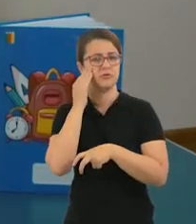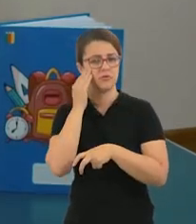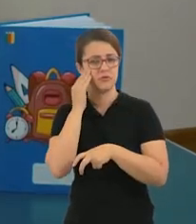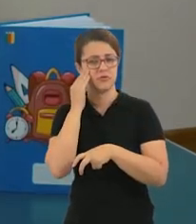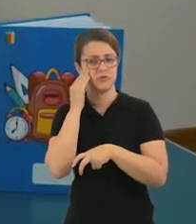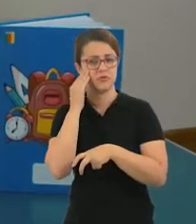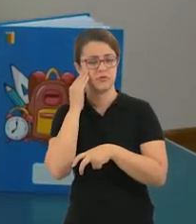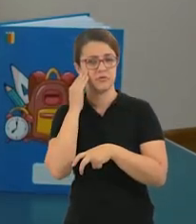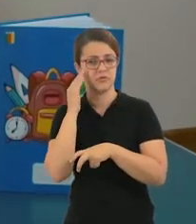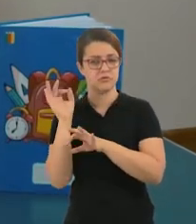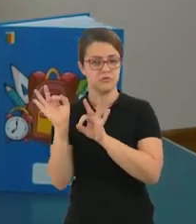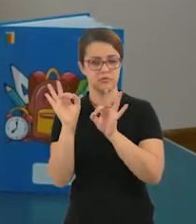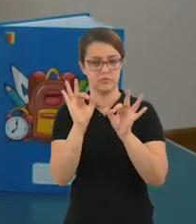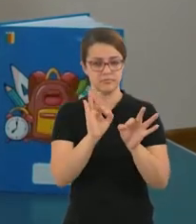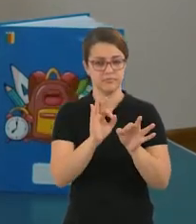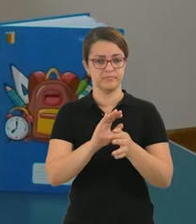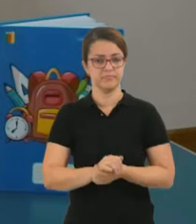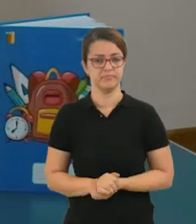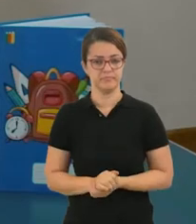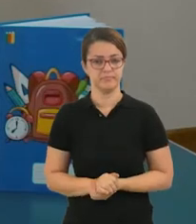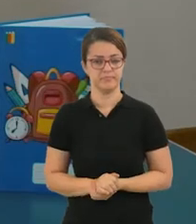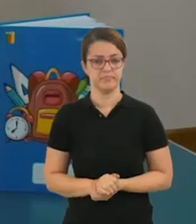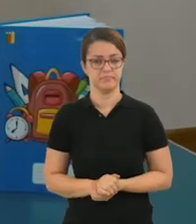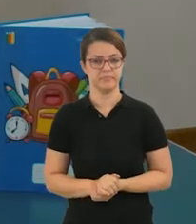o Sistema Monetário Brasileiro.